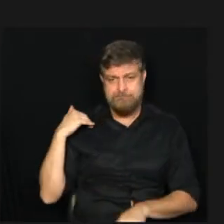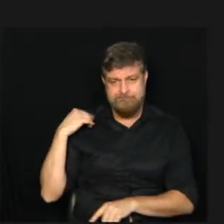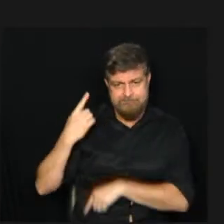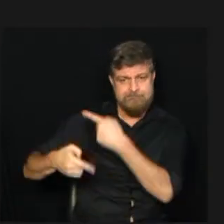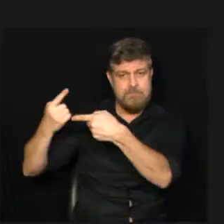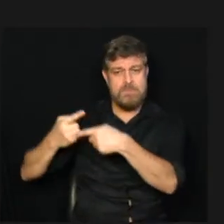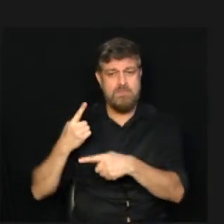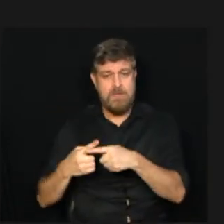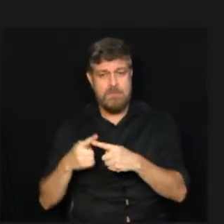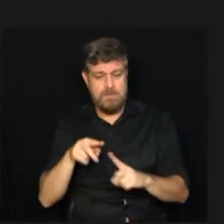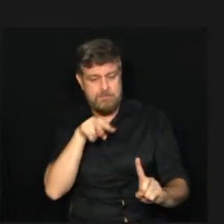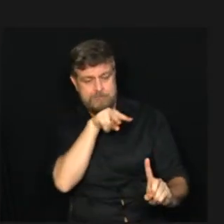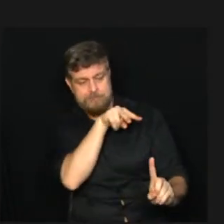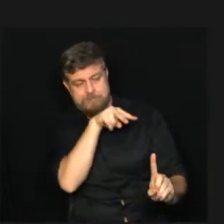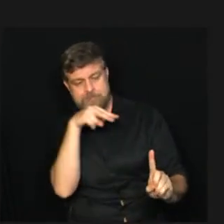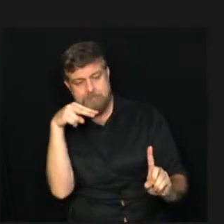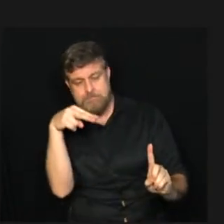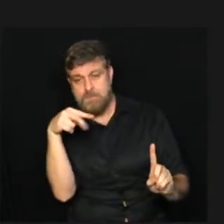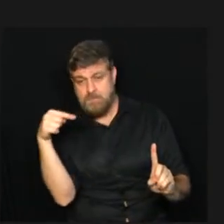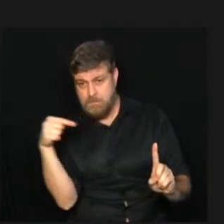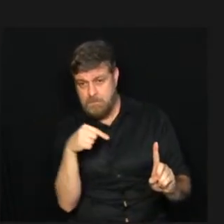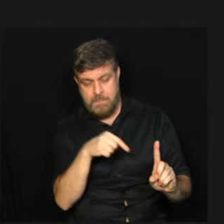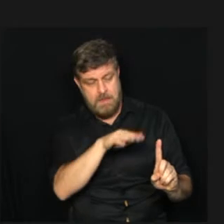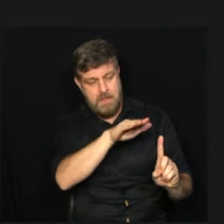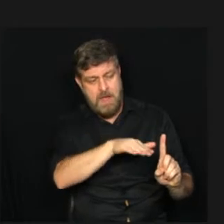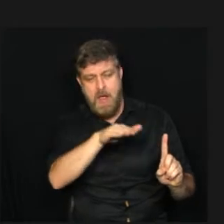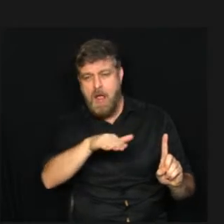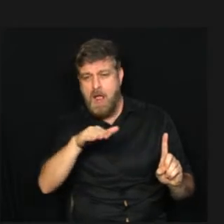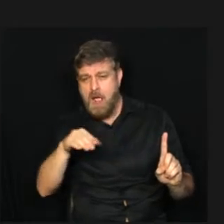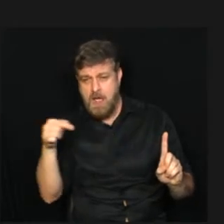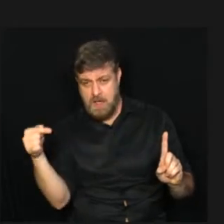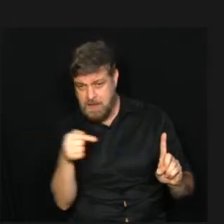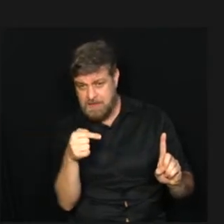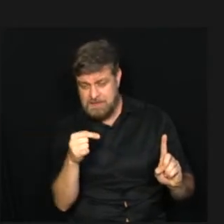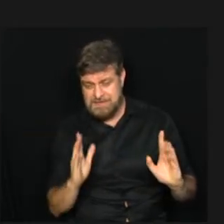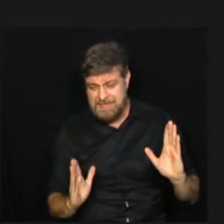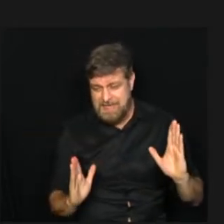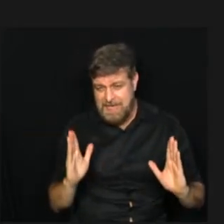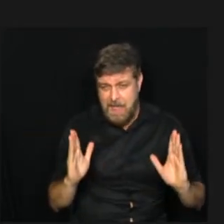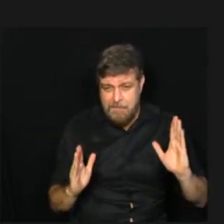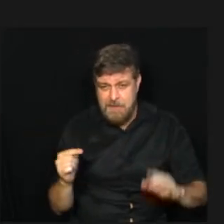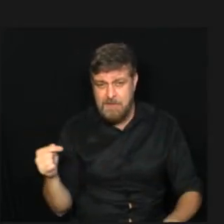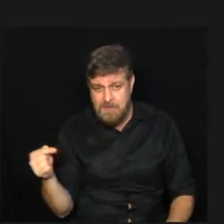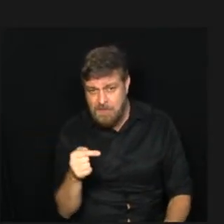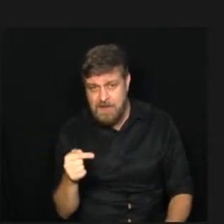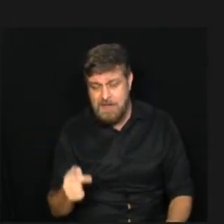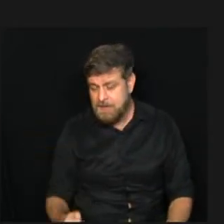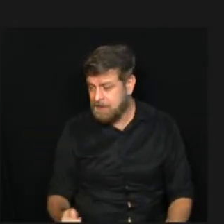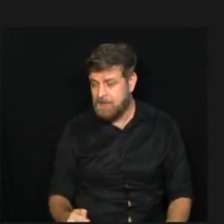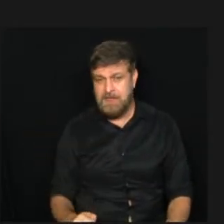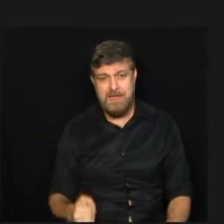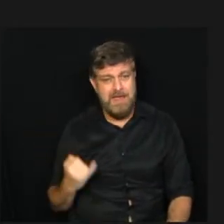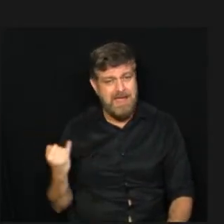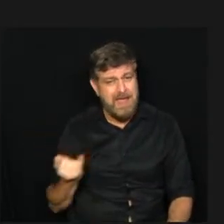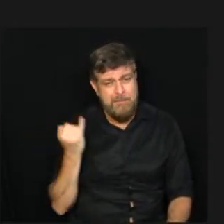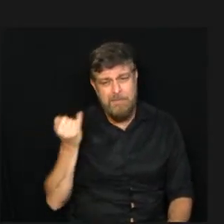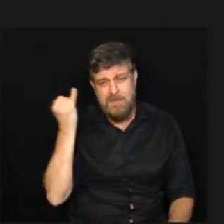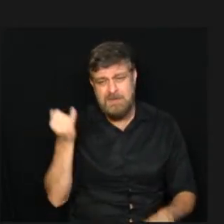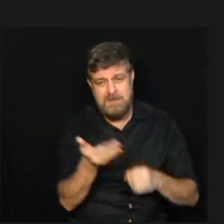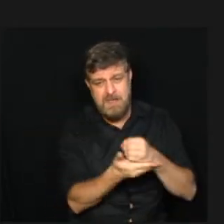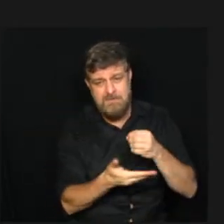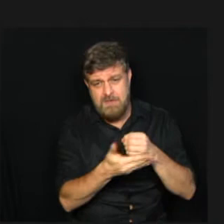você olharia, né, nessa primazia da infância, que ela é determinante, ela é fundamental.